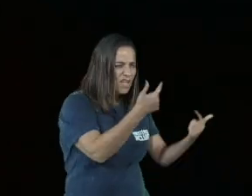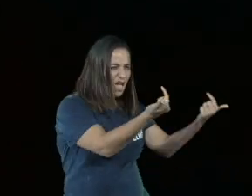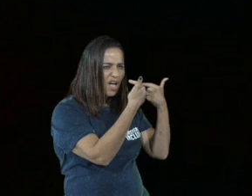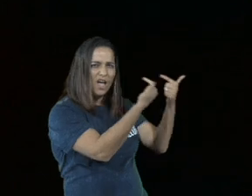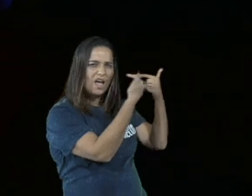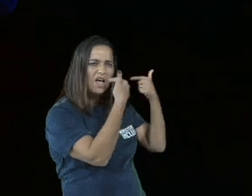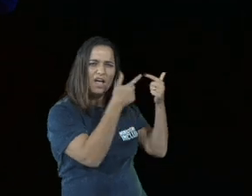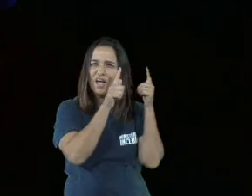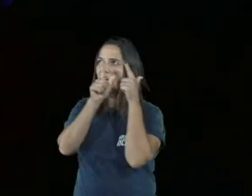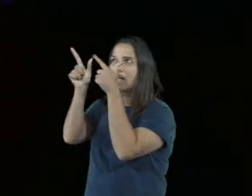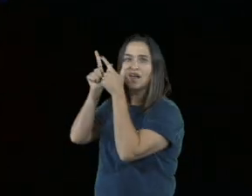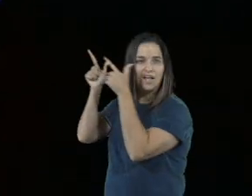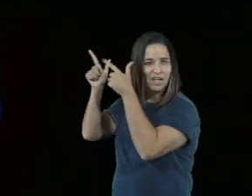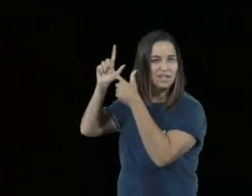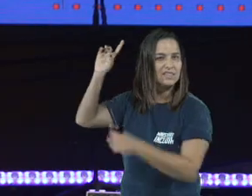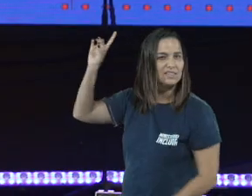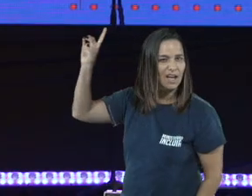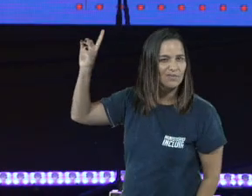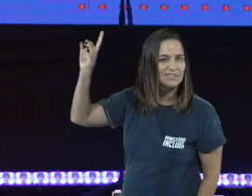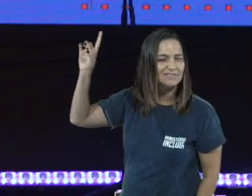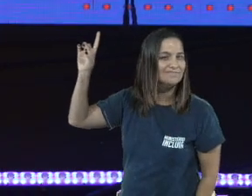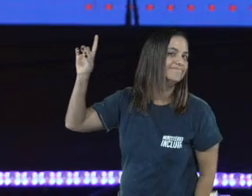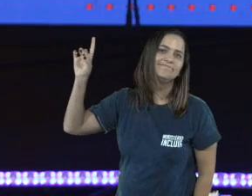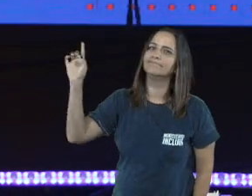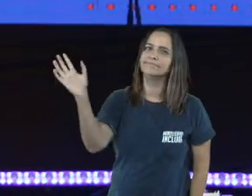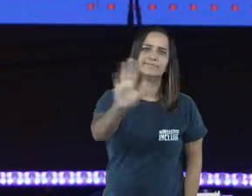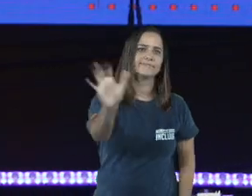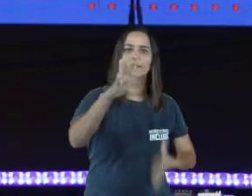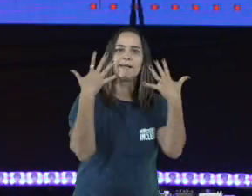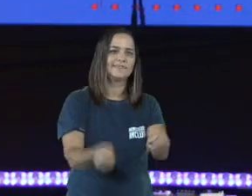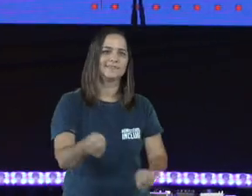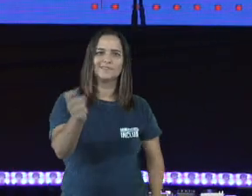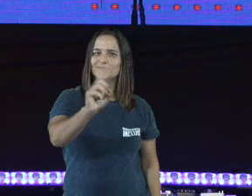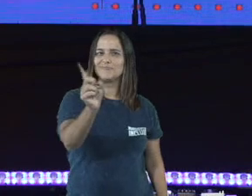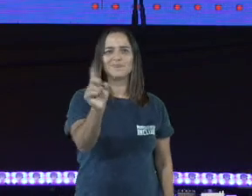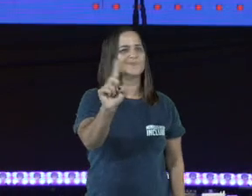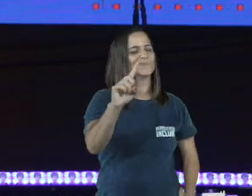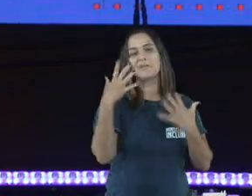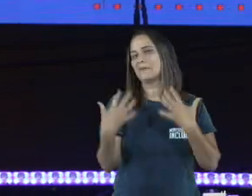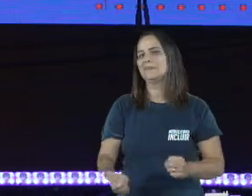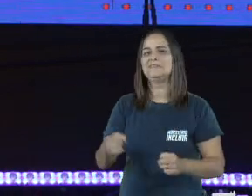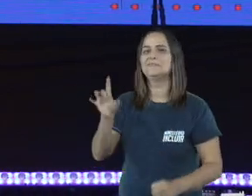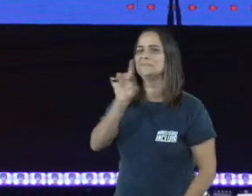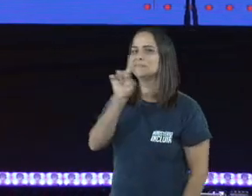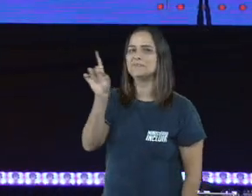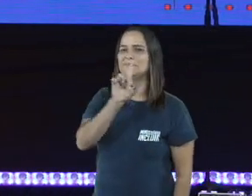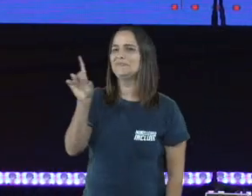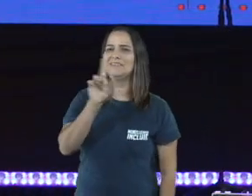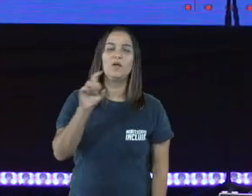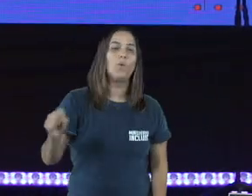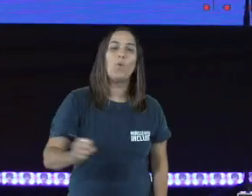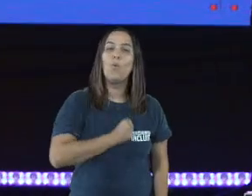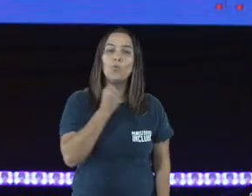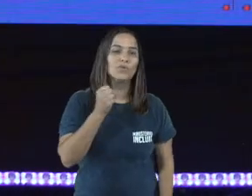nosso Deus nós não temos ter ódio das pessoas não mas nós temos ter uma postura para fazer prevalecer a nossa fé para fazer